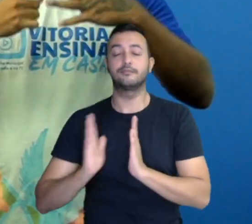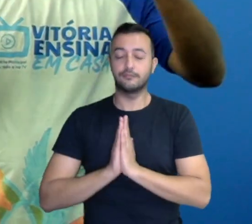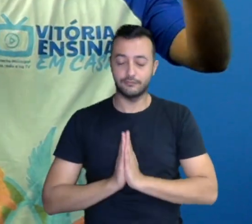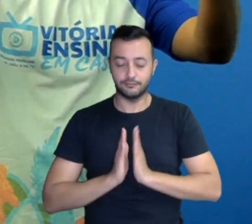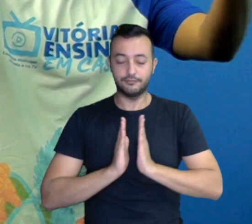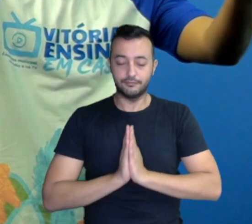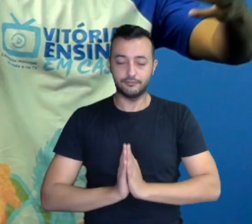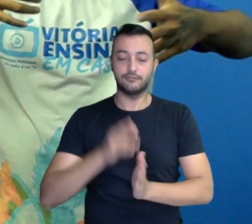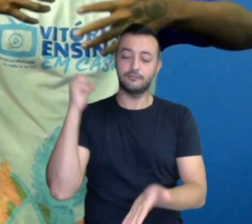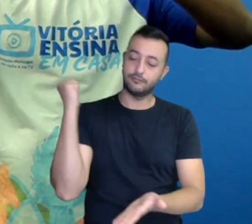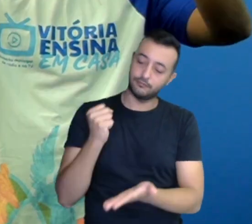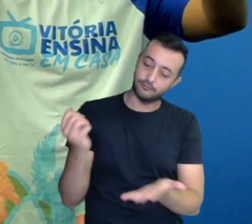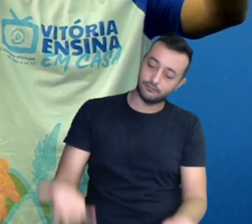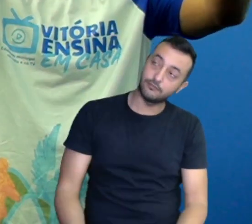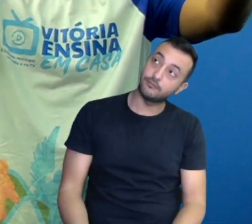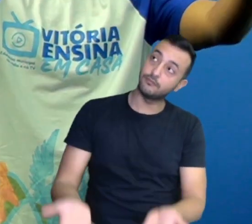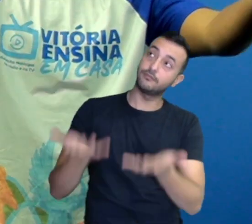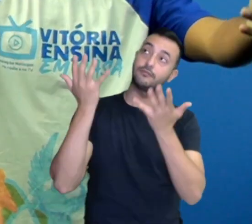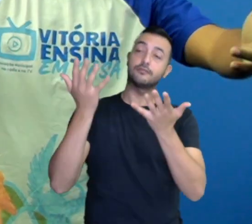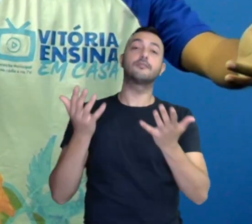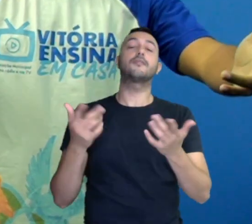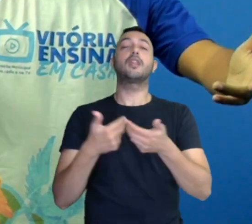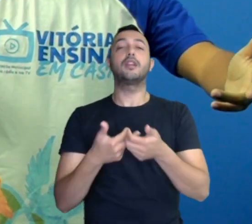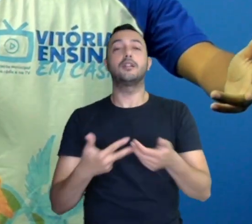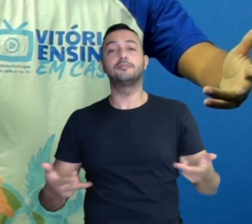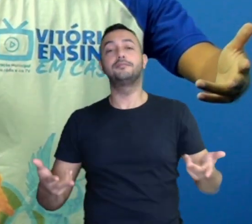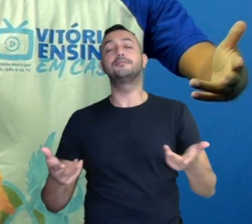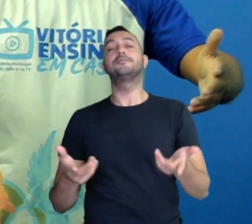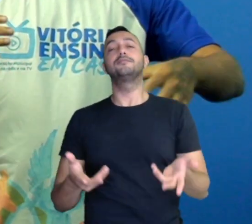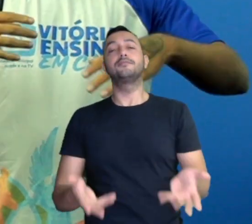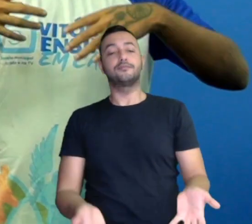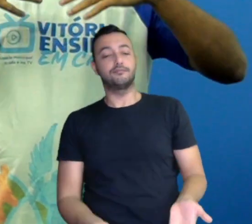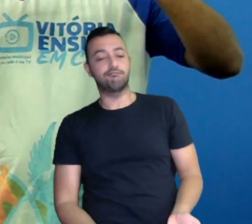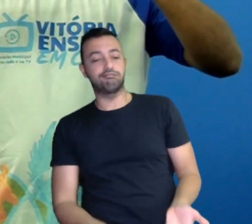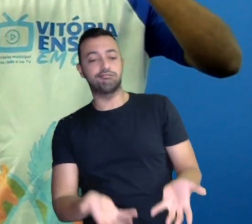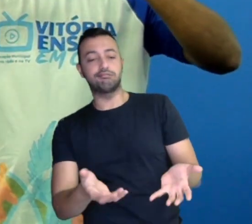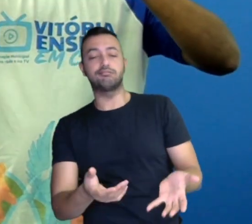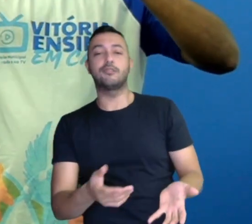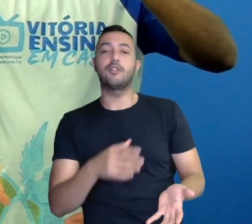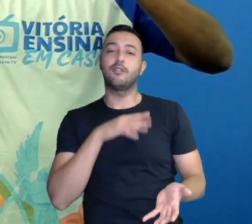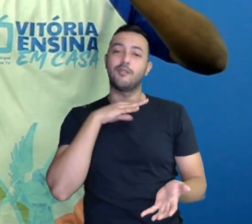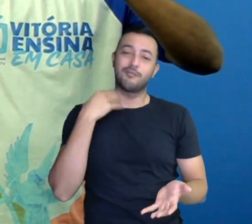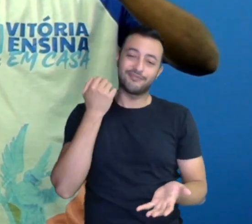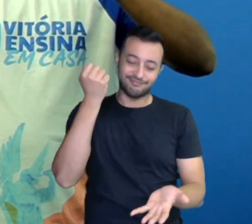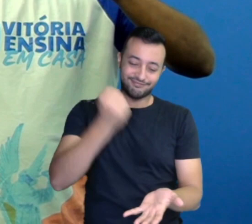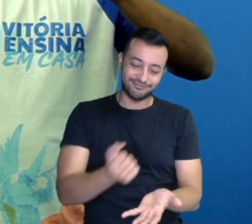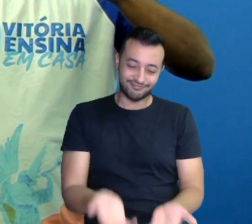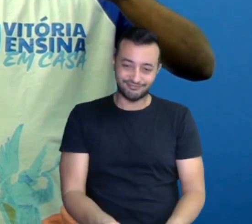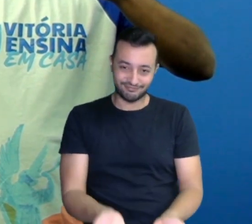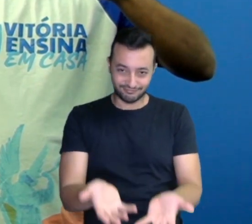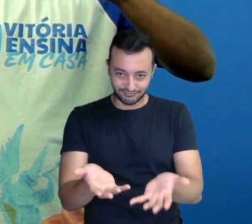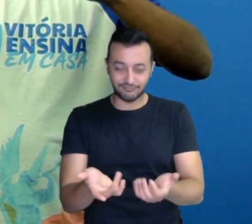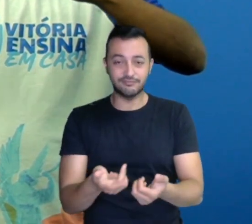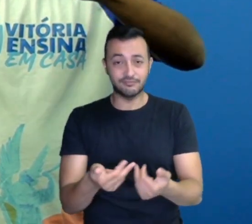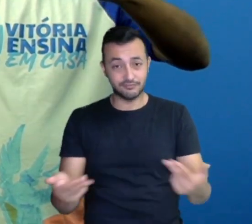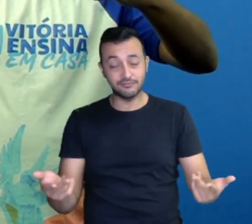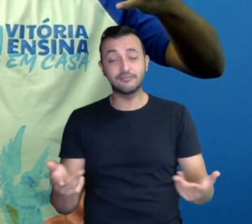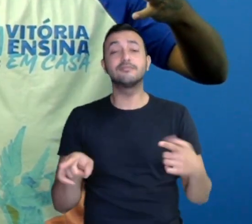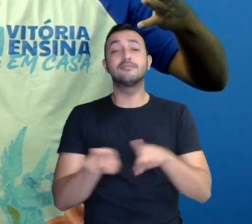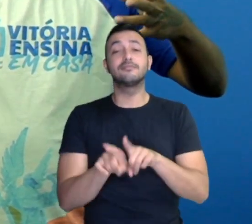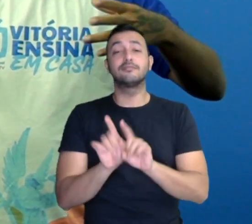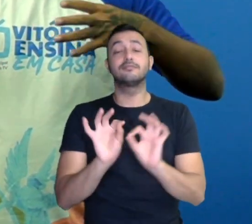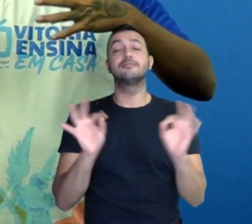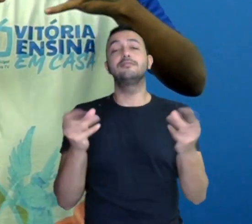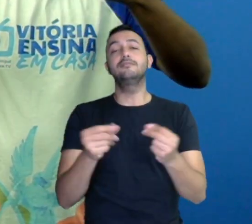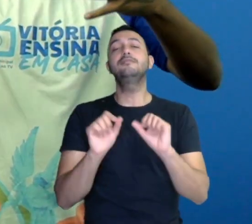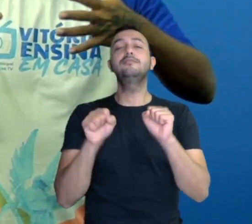né, das oferendas, os sacrifícios para os deuses, né, de cada momento que a sociedade